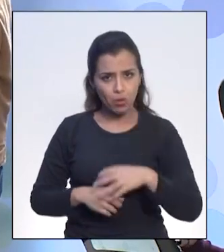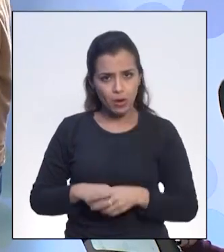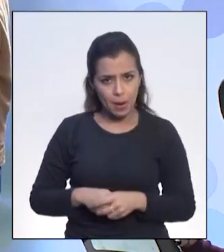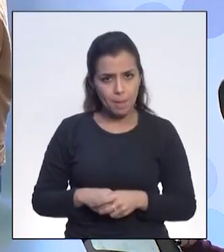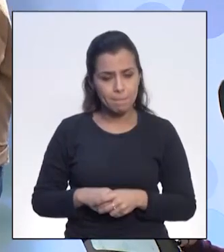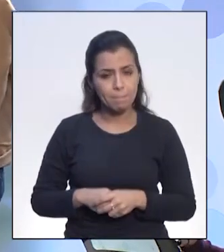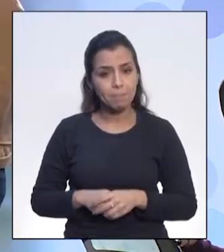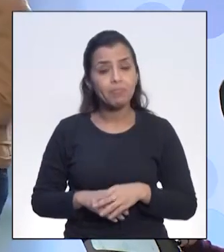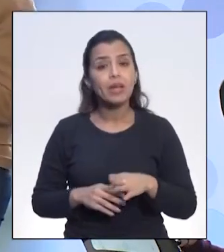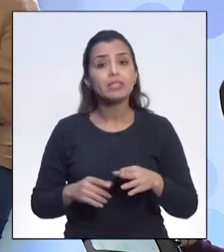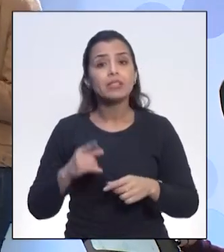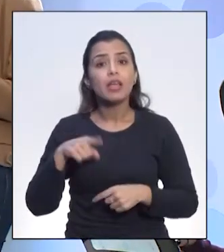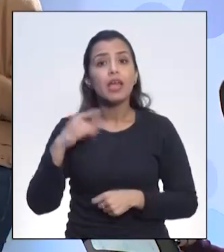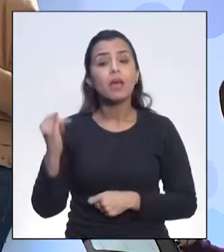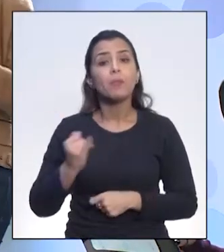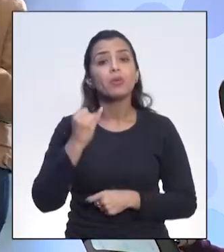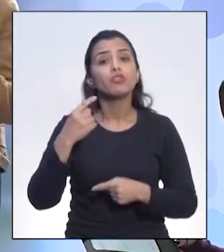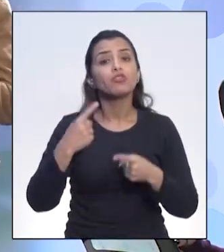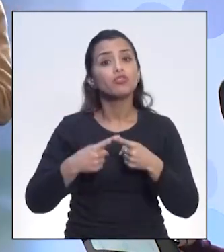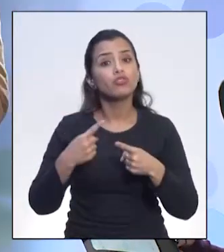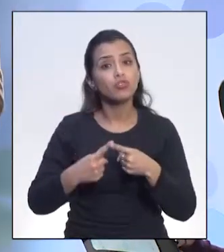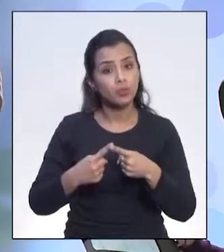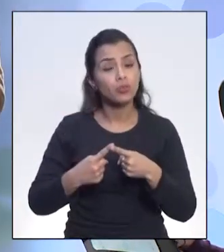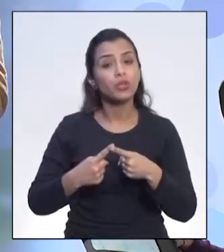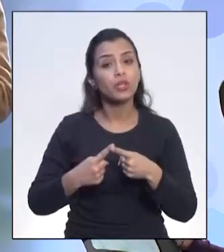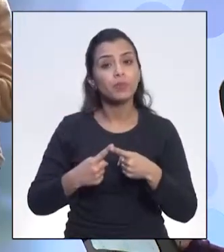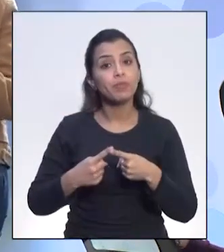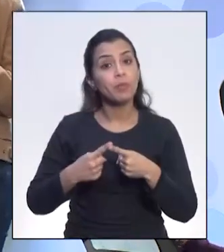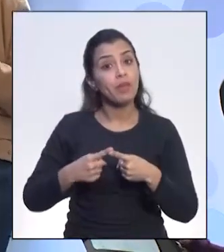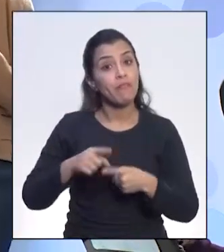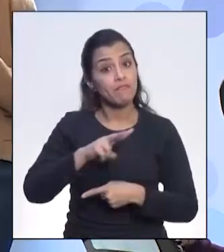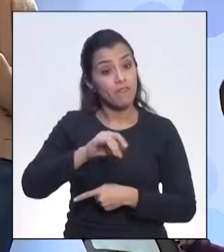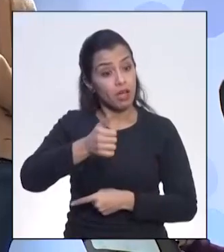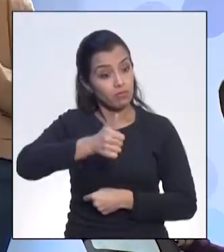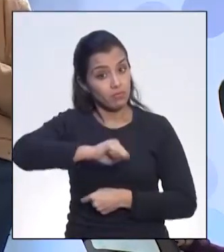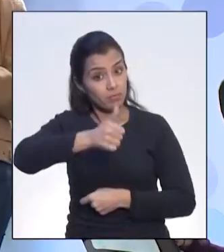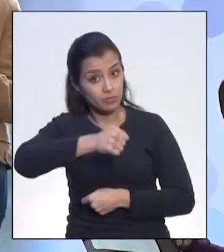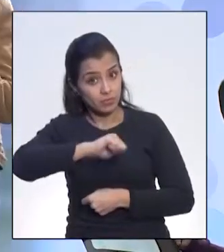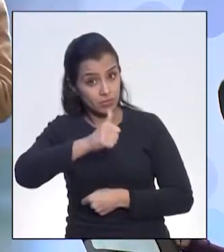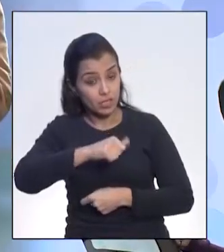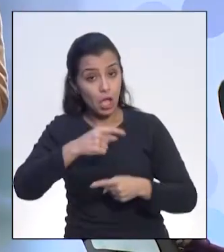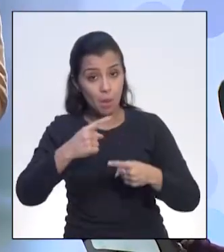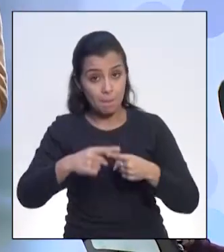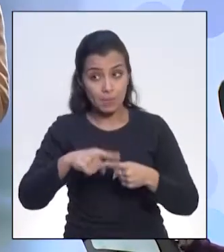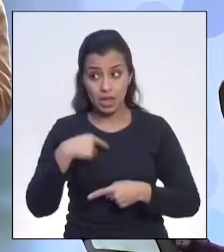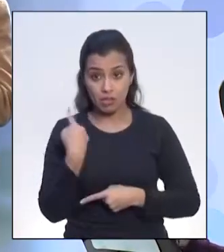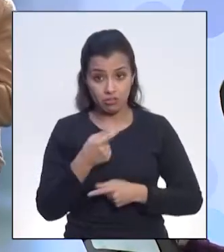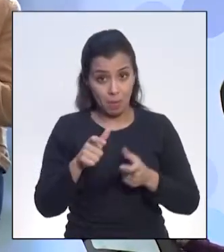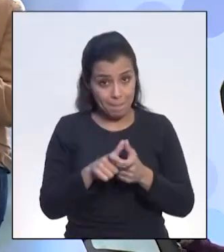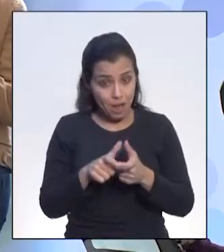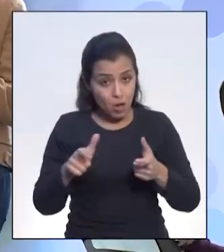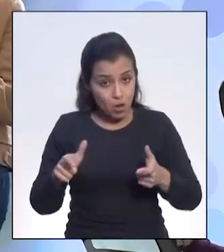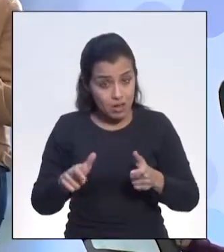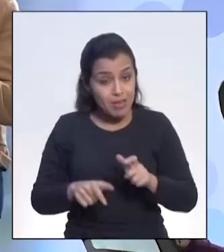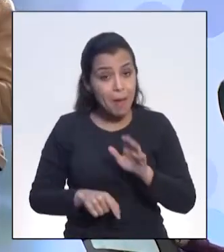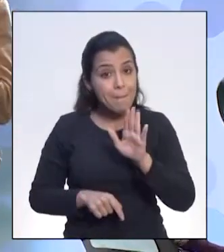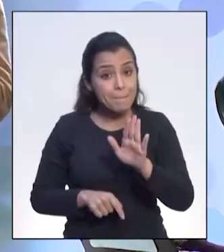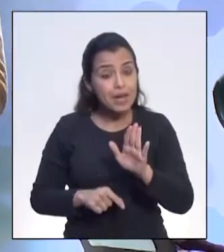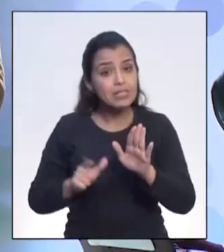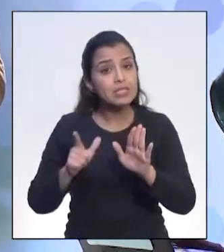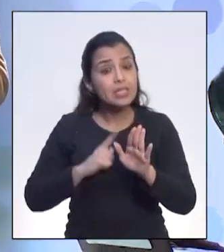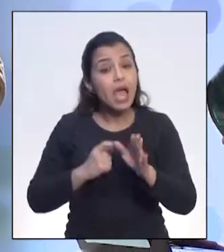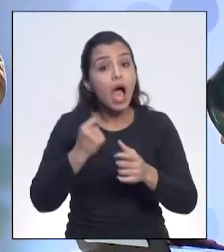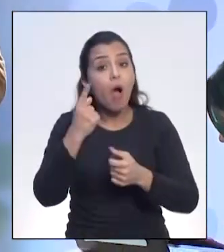é importante? Porque nós vamos fazer uma análise de que, apesar de sermos maioria, existem